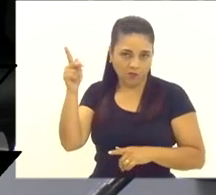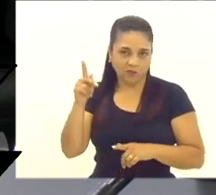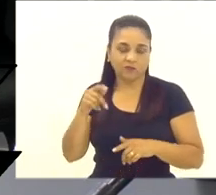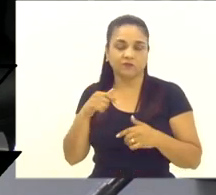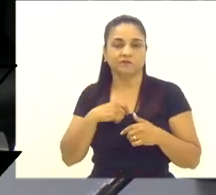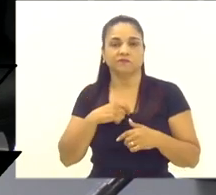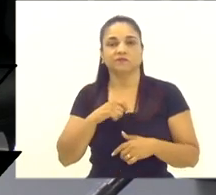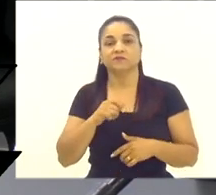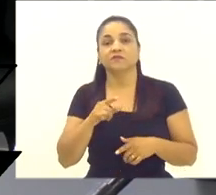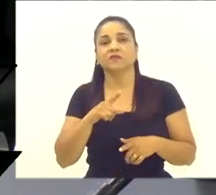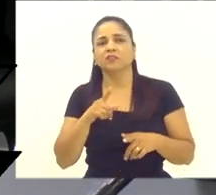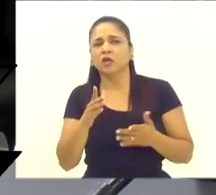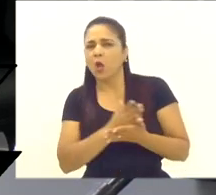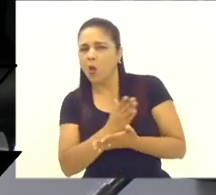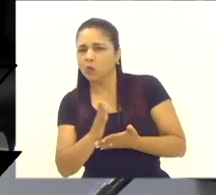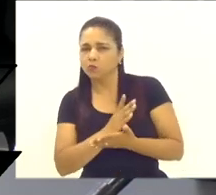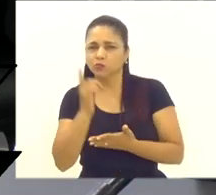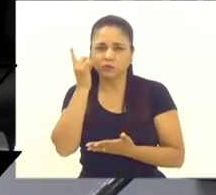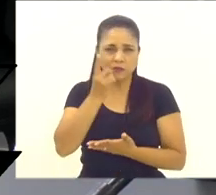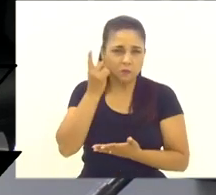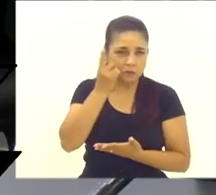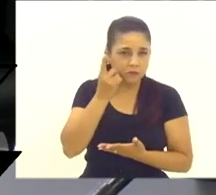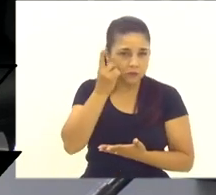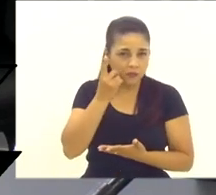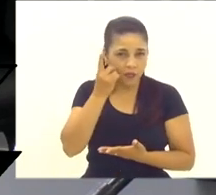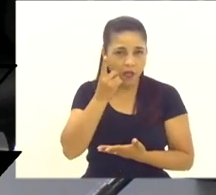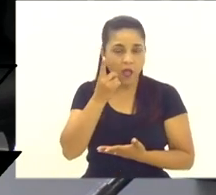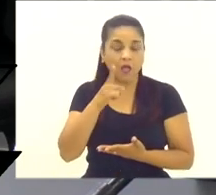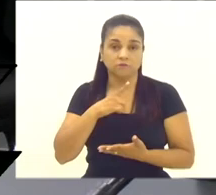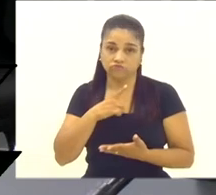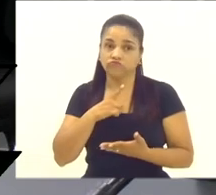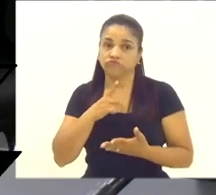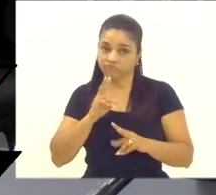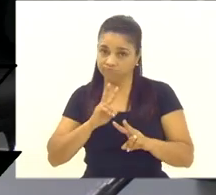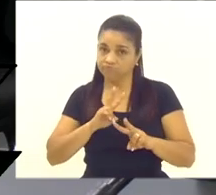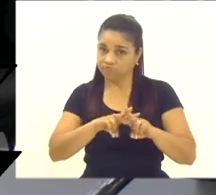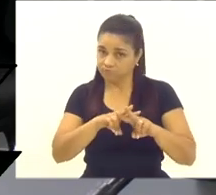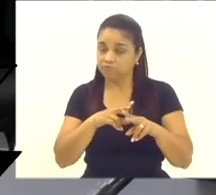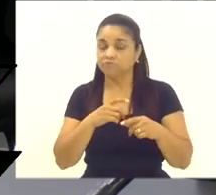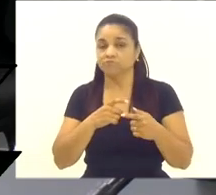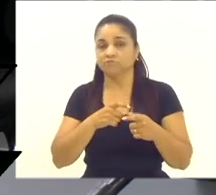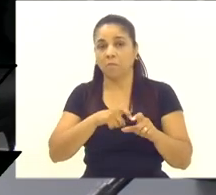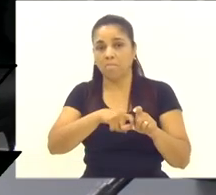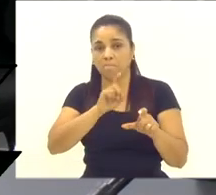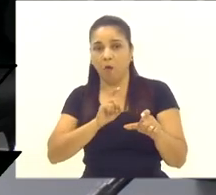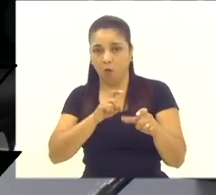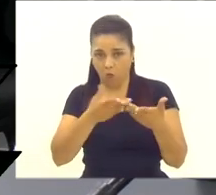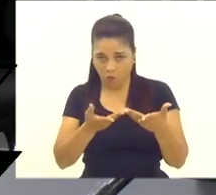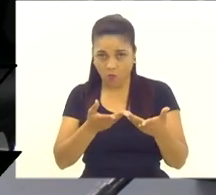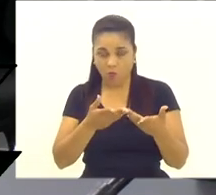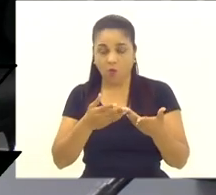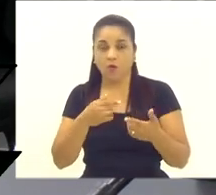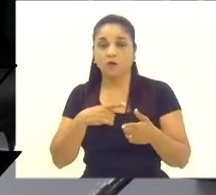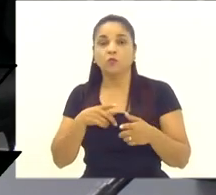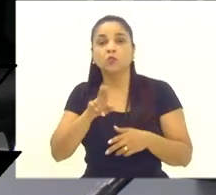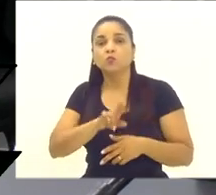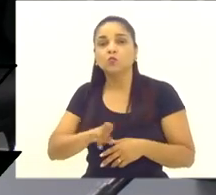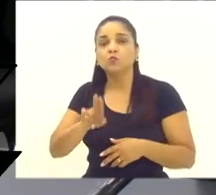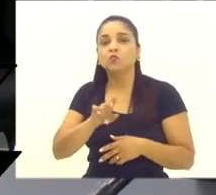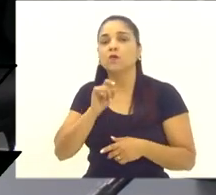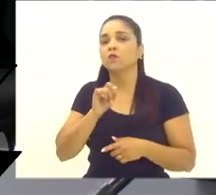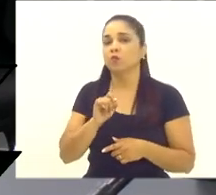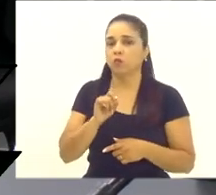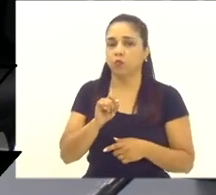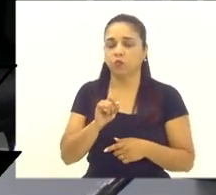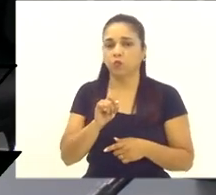deputados que inclusive Deputado que foi caçado é que se utilizava muito